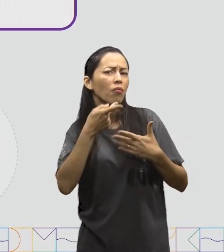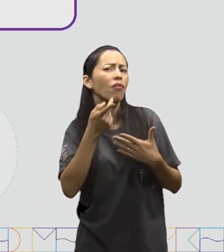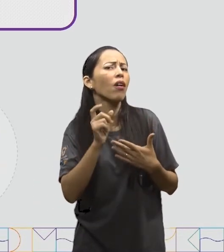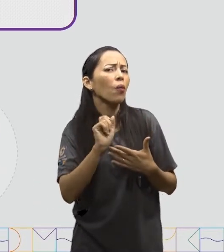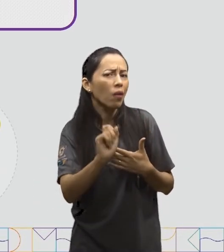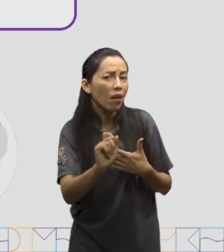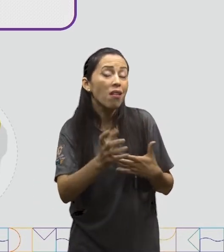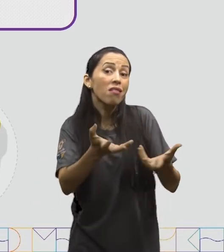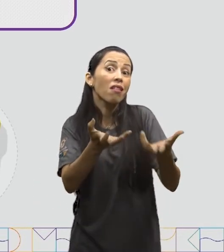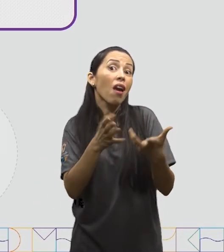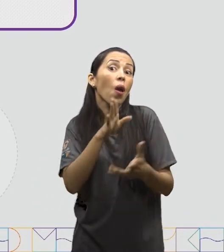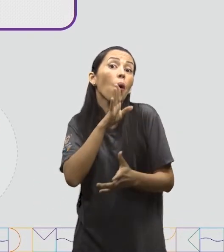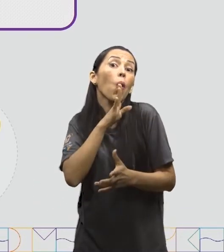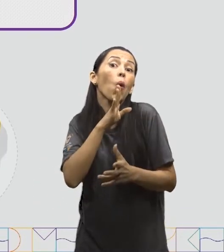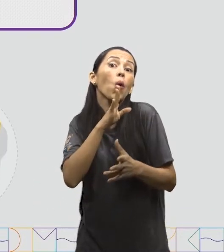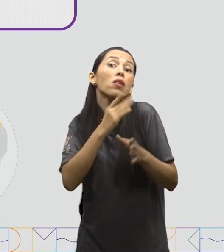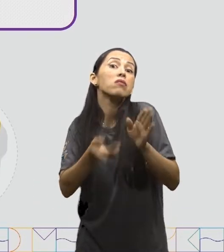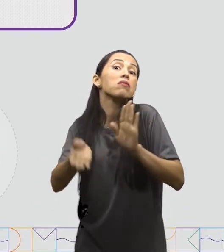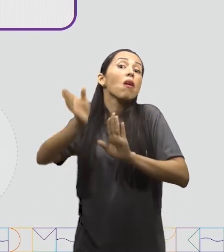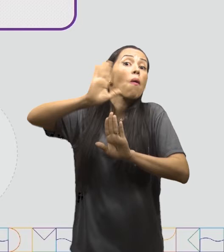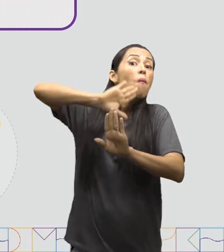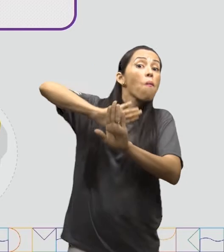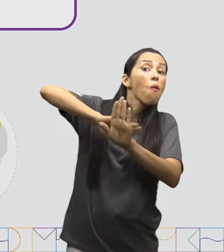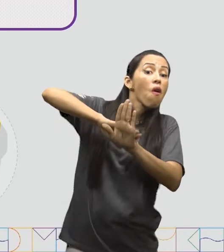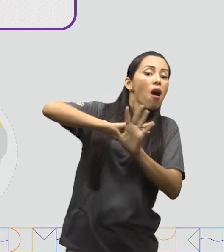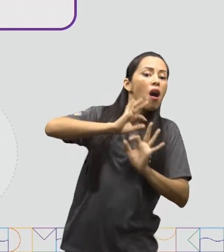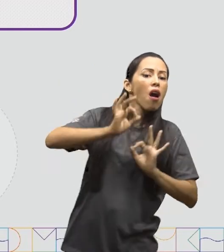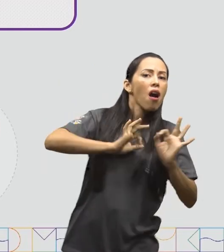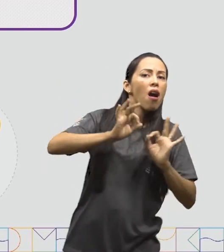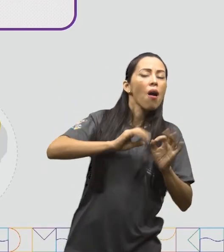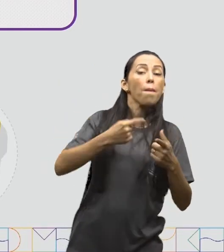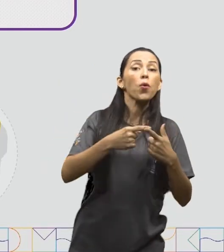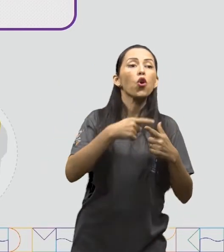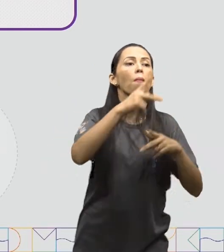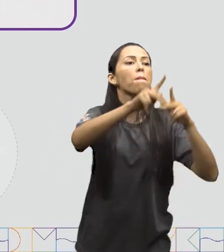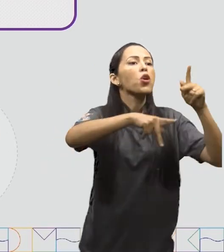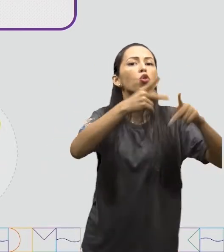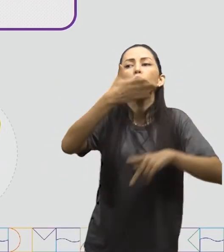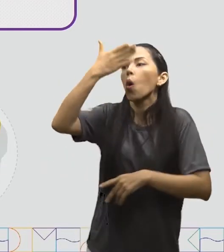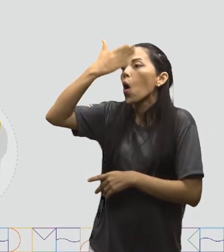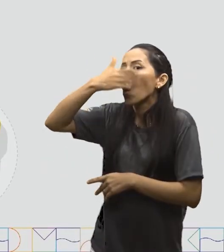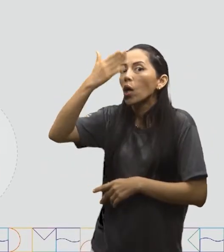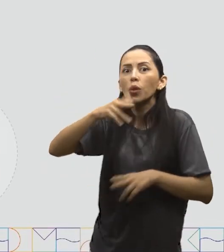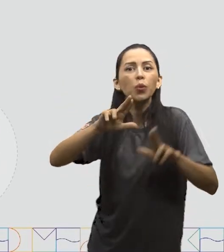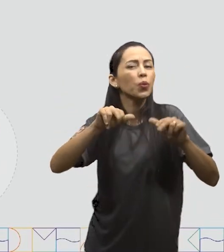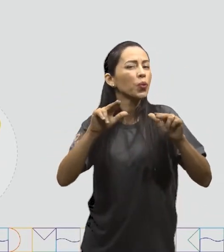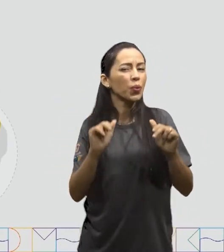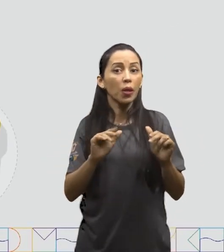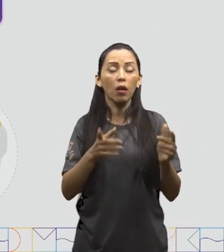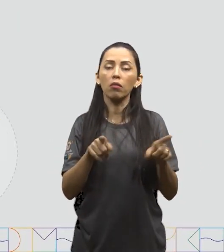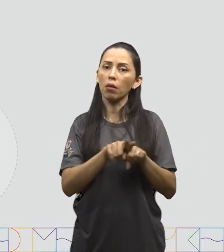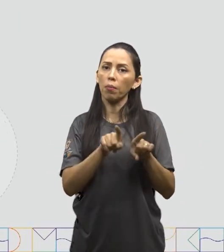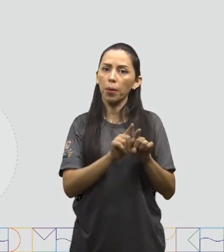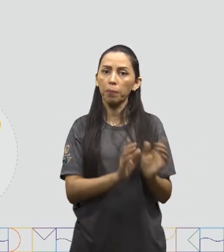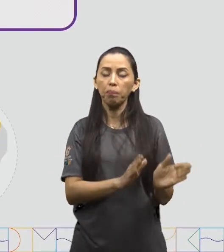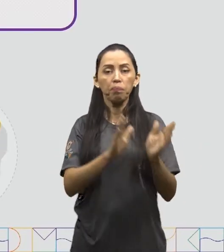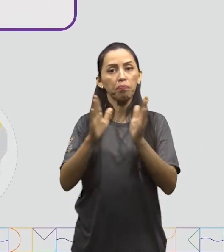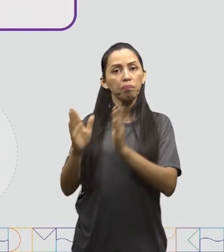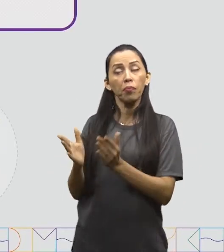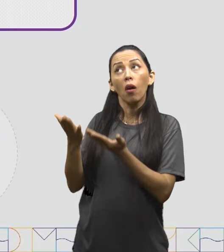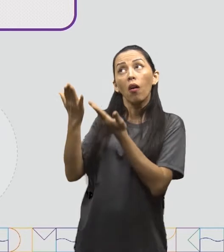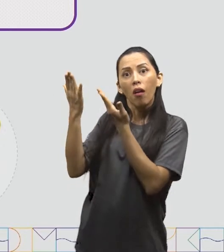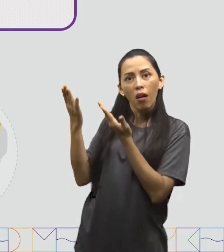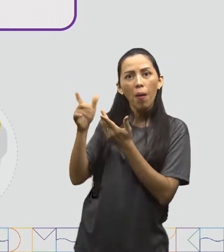que quer conhecer os bastidores que a plateia nunca vê. A palavra domadores